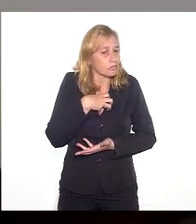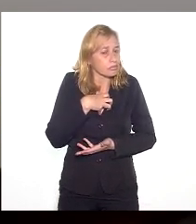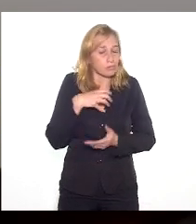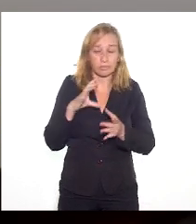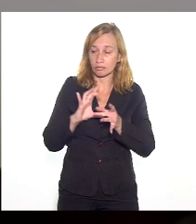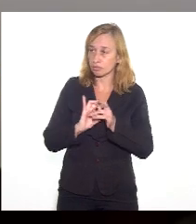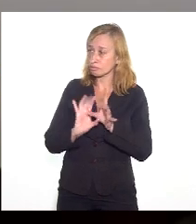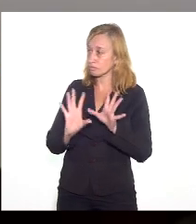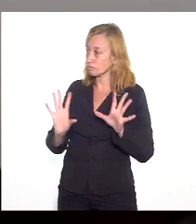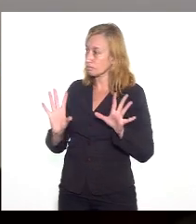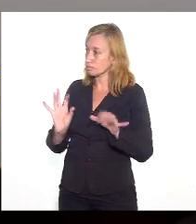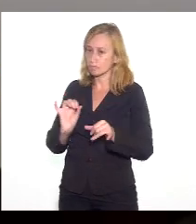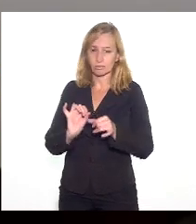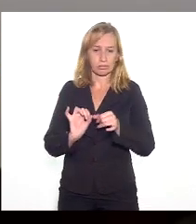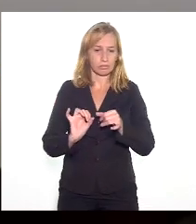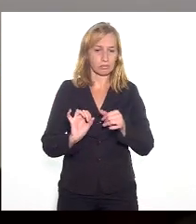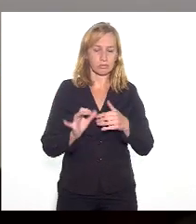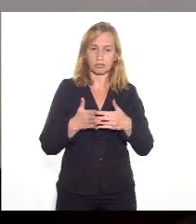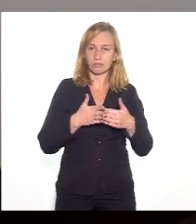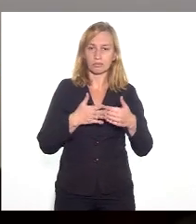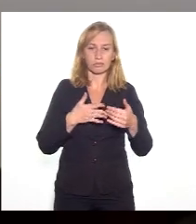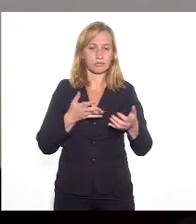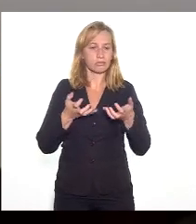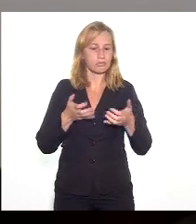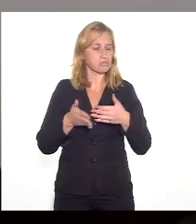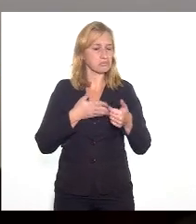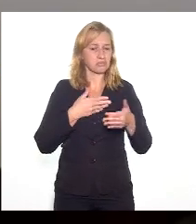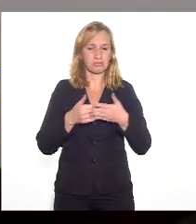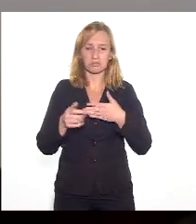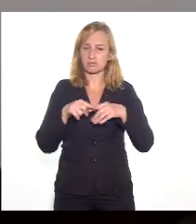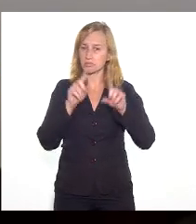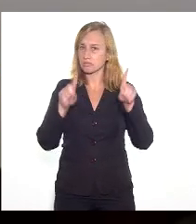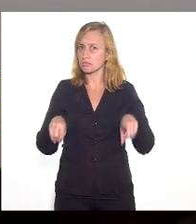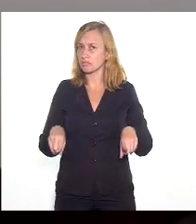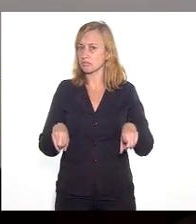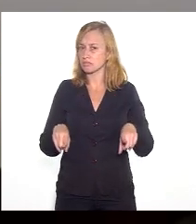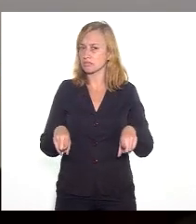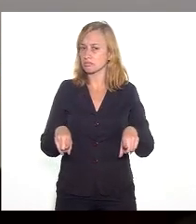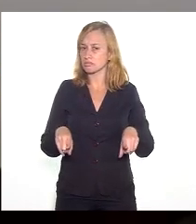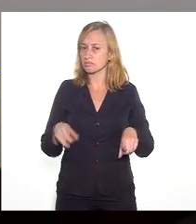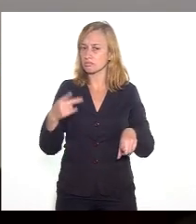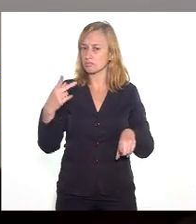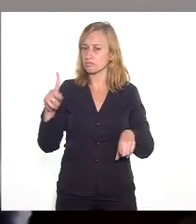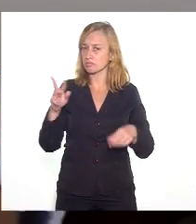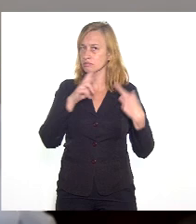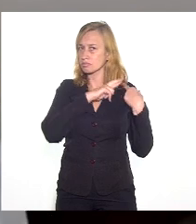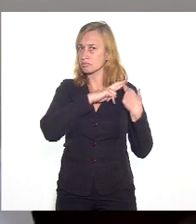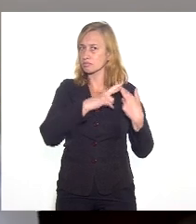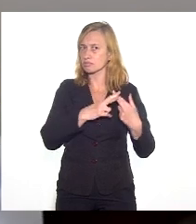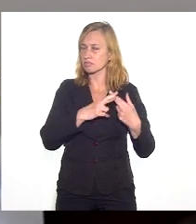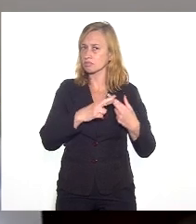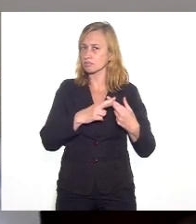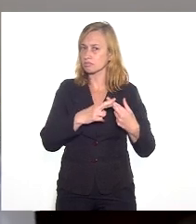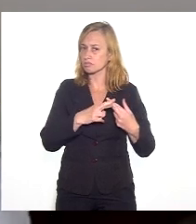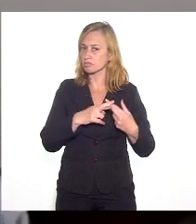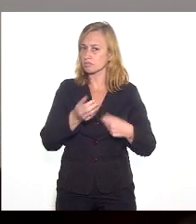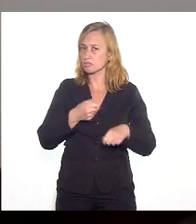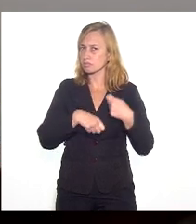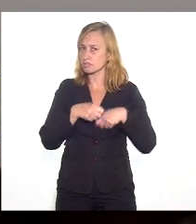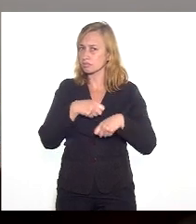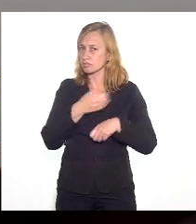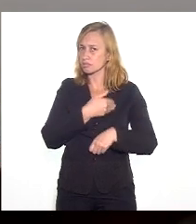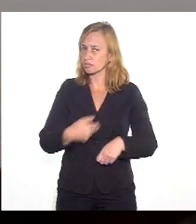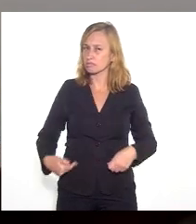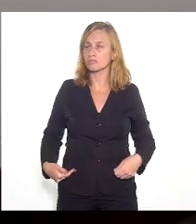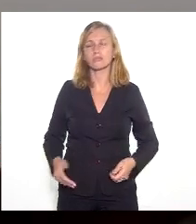autorizados a fazer o que bem entenderem com servidores que estão sob sua responsabilidade na administração